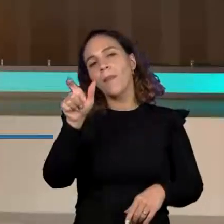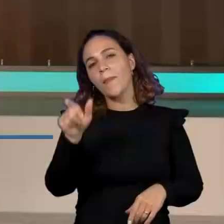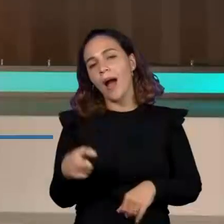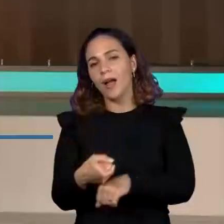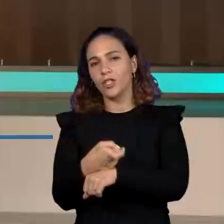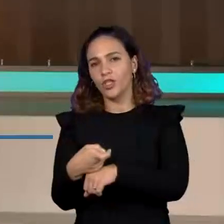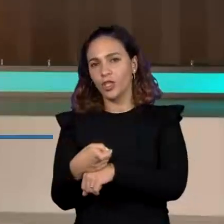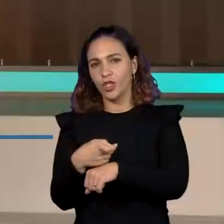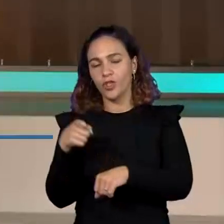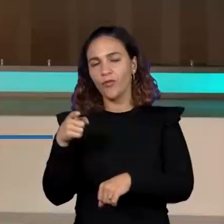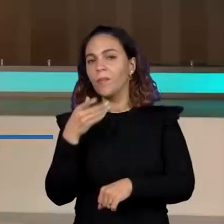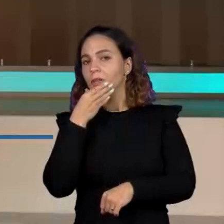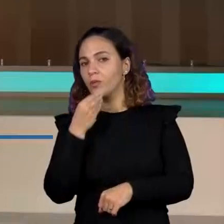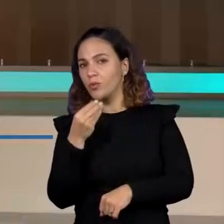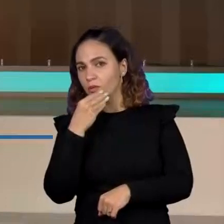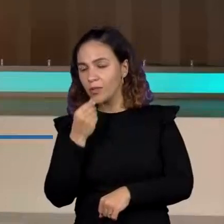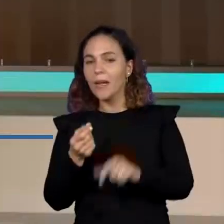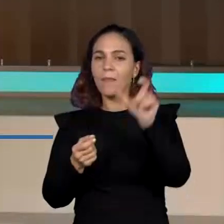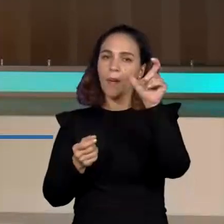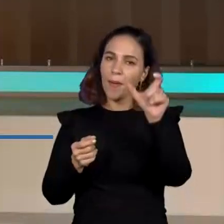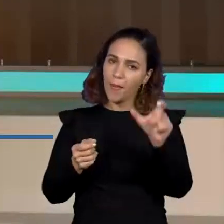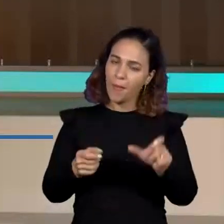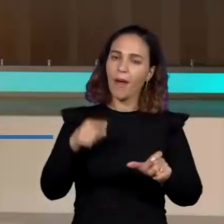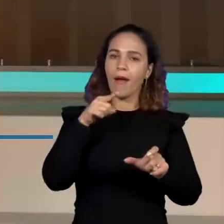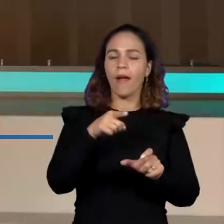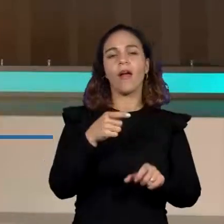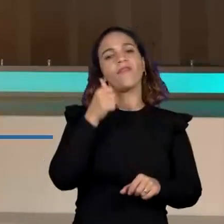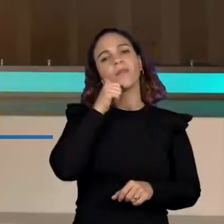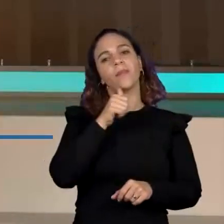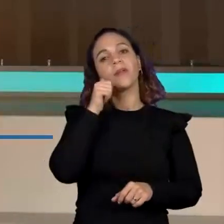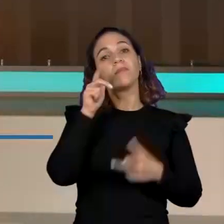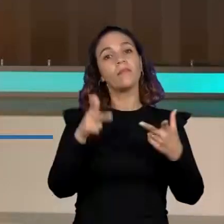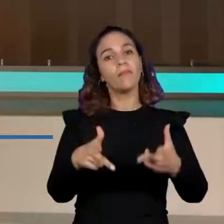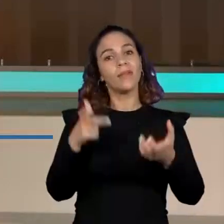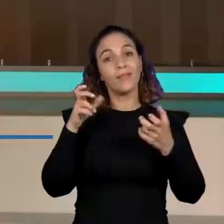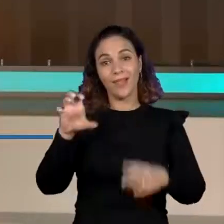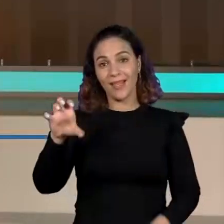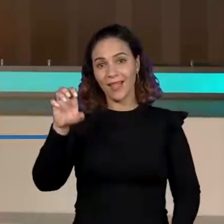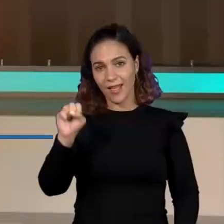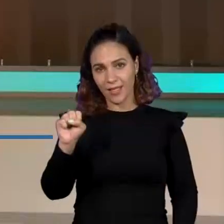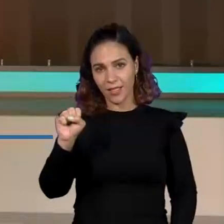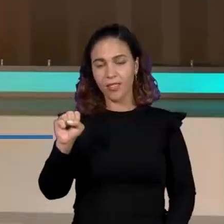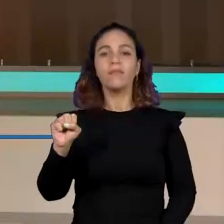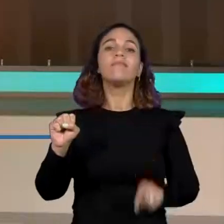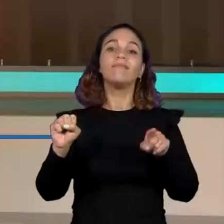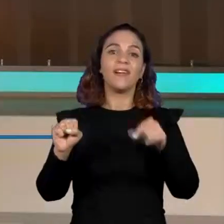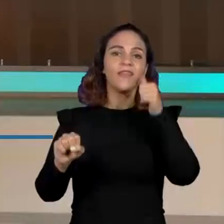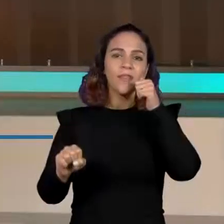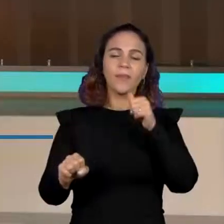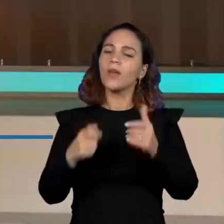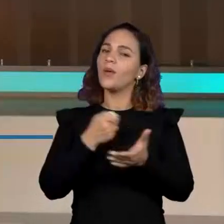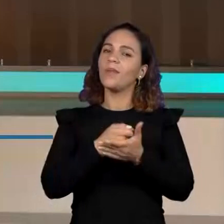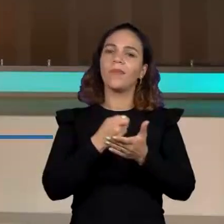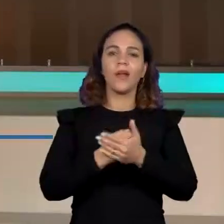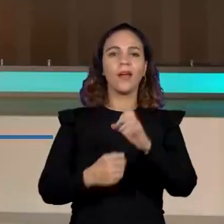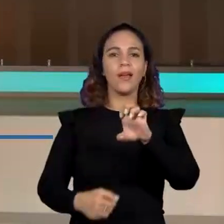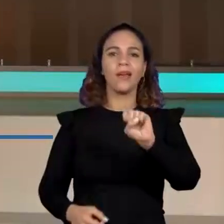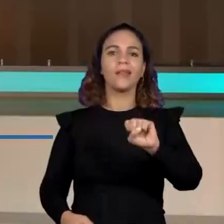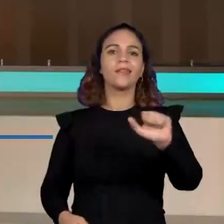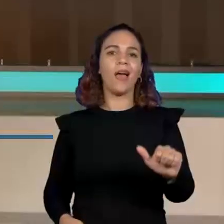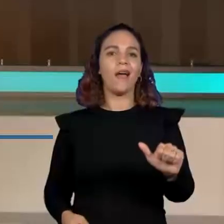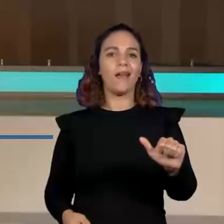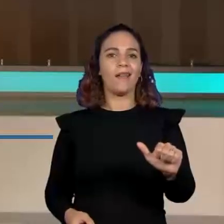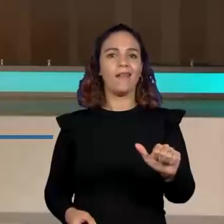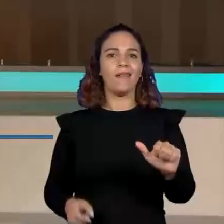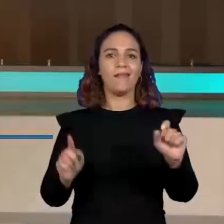desses adjetivos e vocês vão perceber, todos são terminados em S. E no feminino é esa